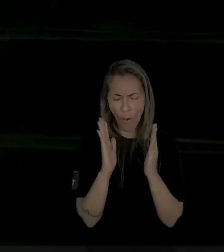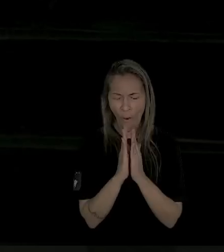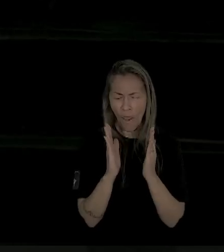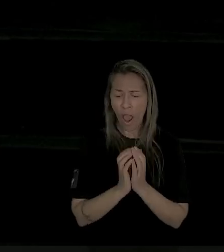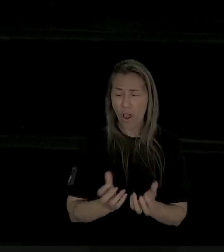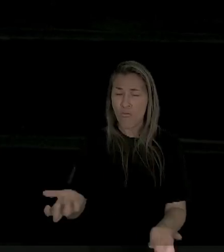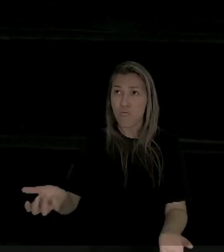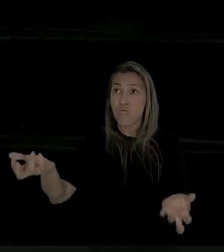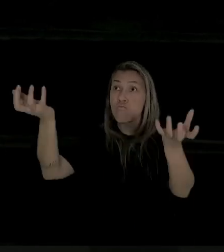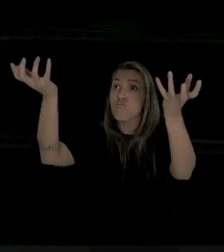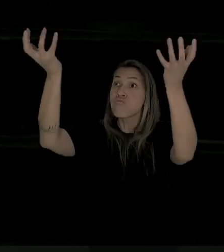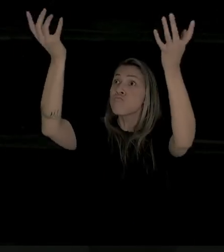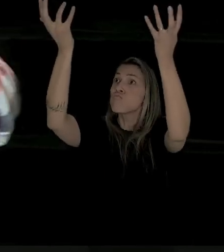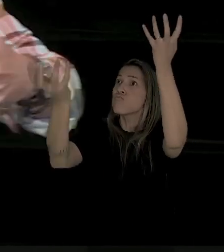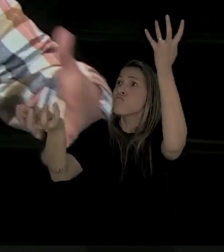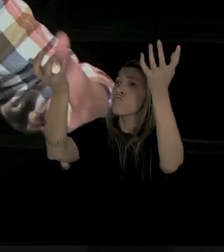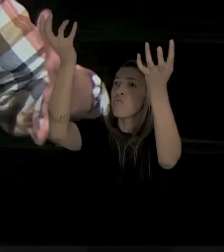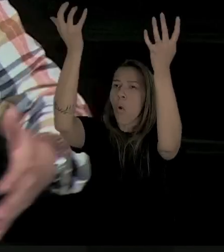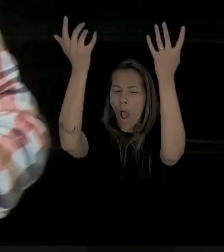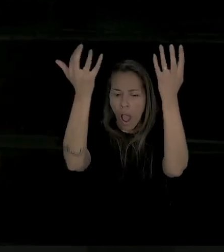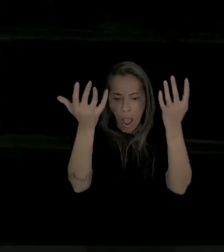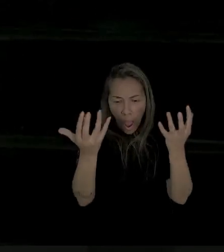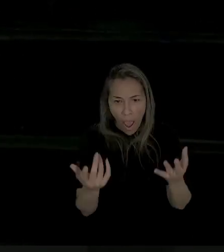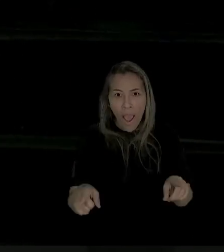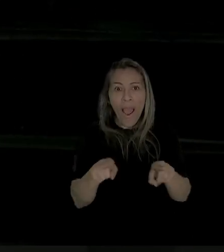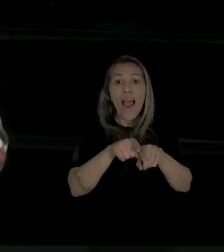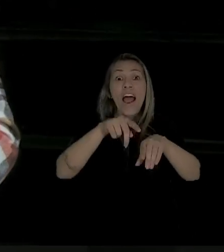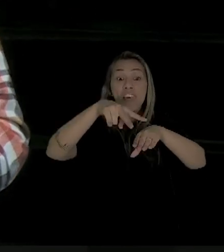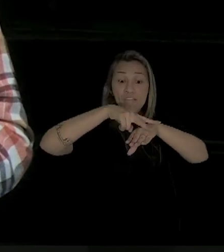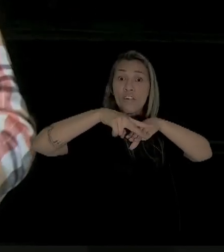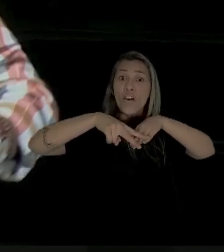experimenta a provisão na casa da viúva de Serepta,